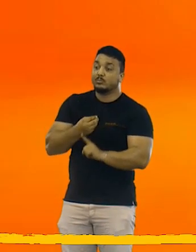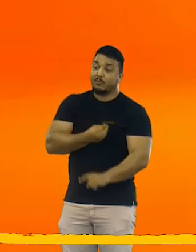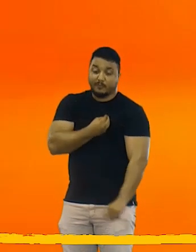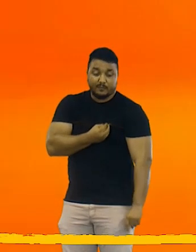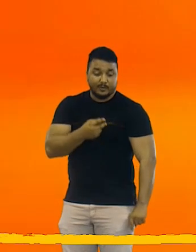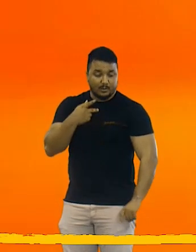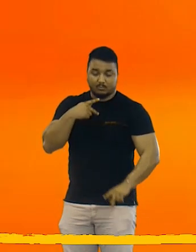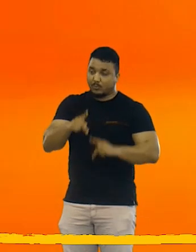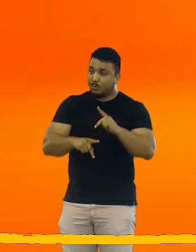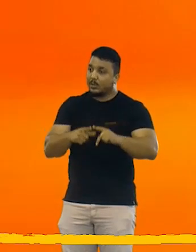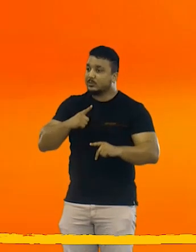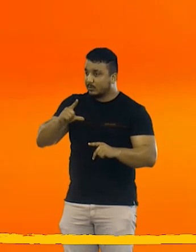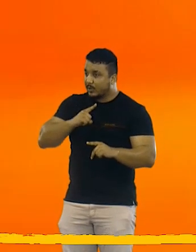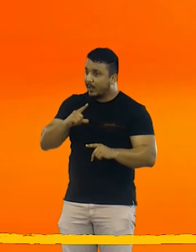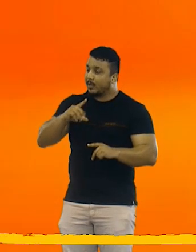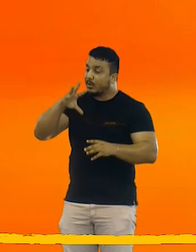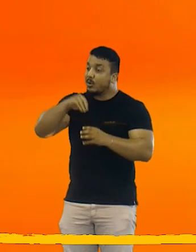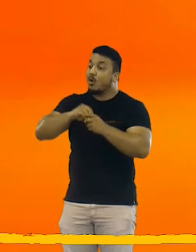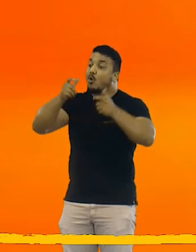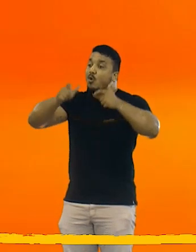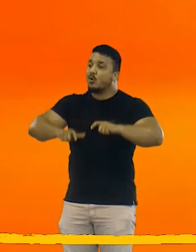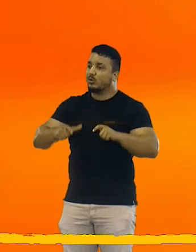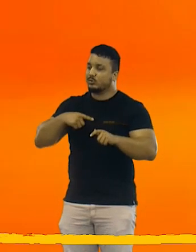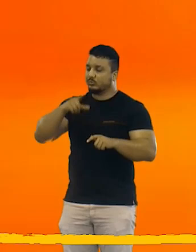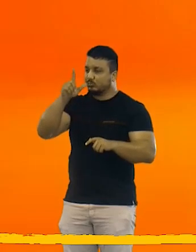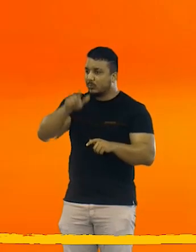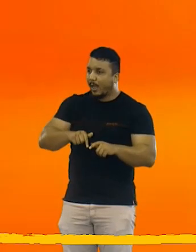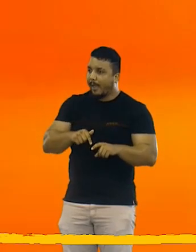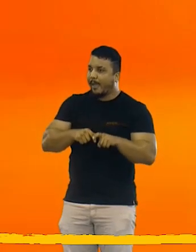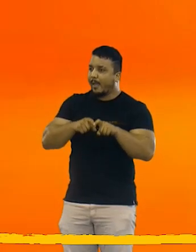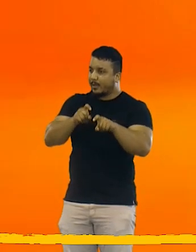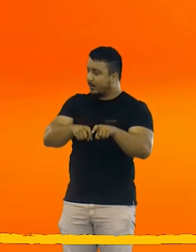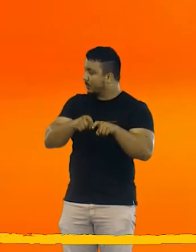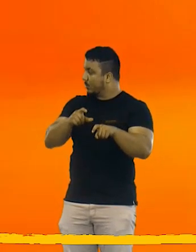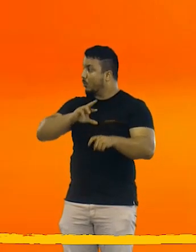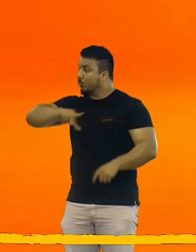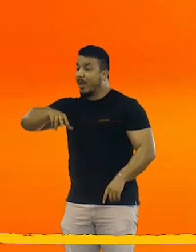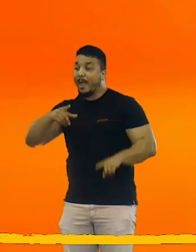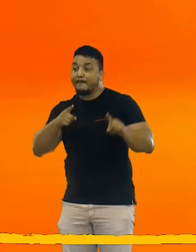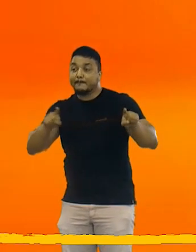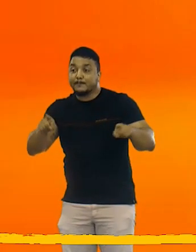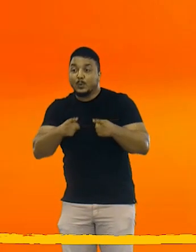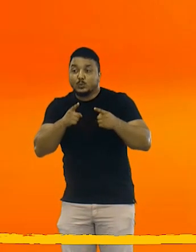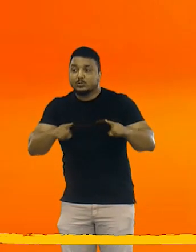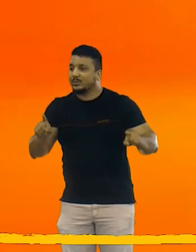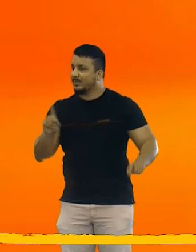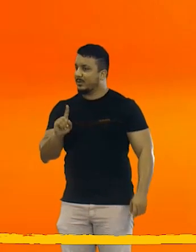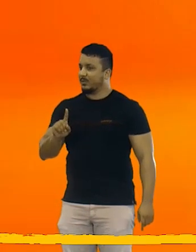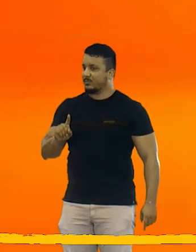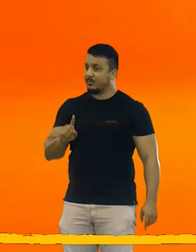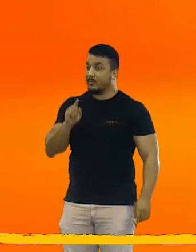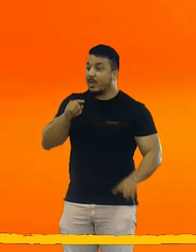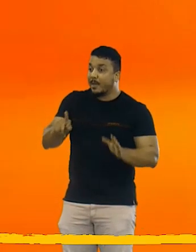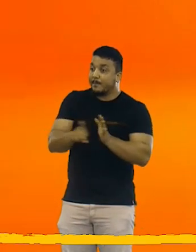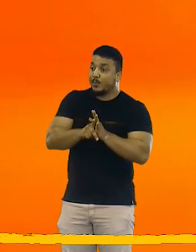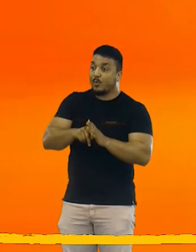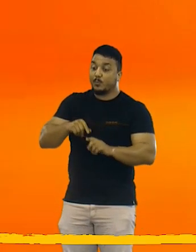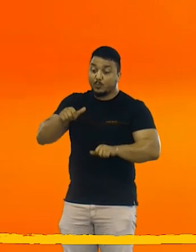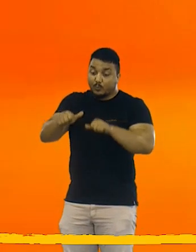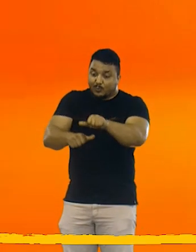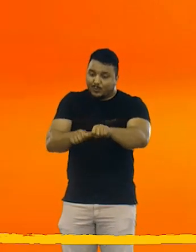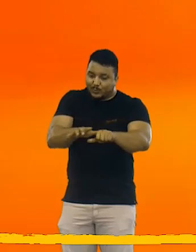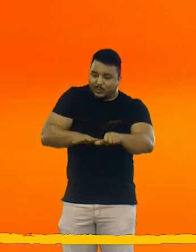vida do campo. O que na verdade mudou não foi a música, a essência sertaneja, mas o que mudou